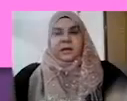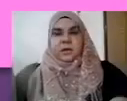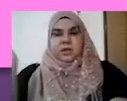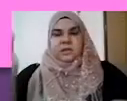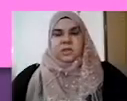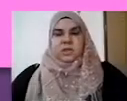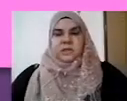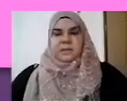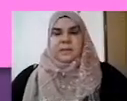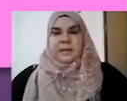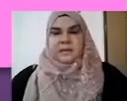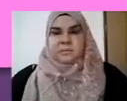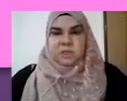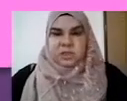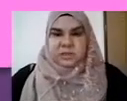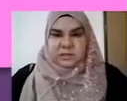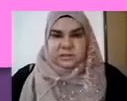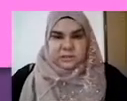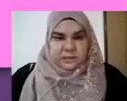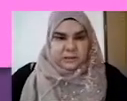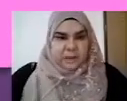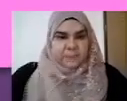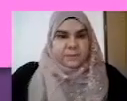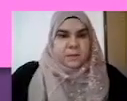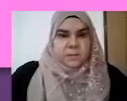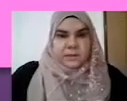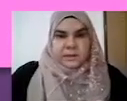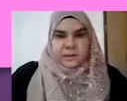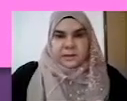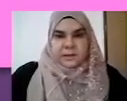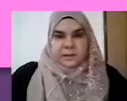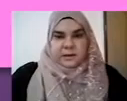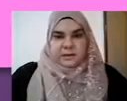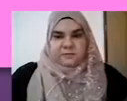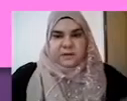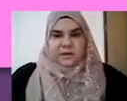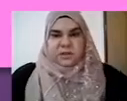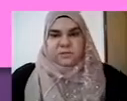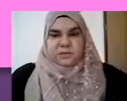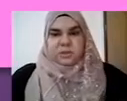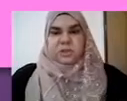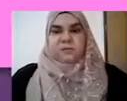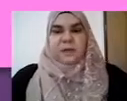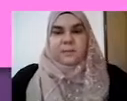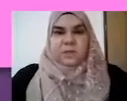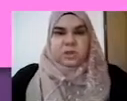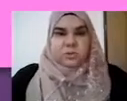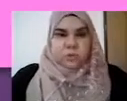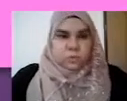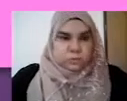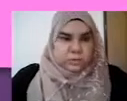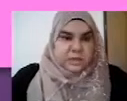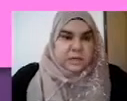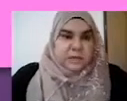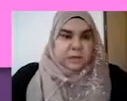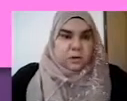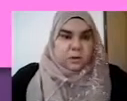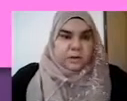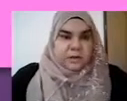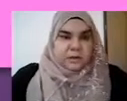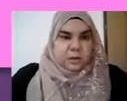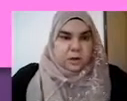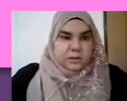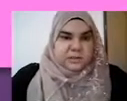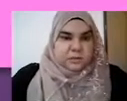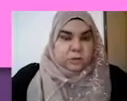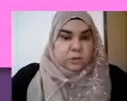aqui, eu já deixei na tabelinha as medidas, tá? Porque aqui ficaria difícil pra gente ficar medindo juntos. Então, eu